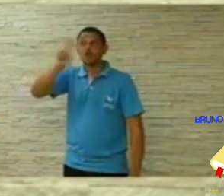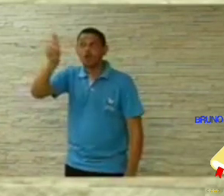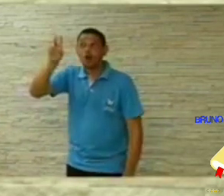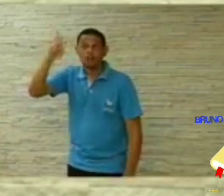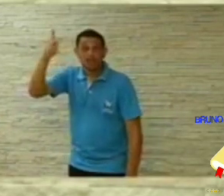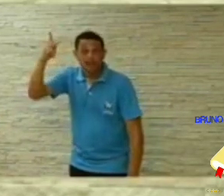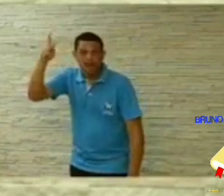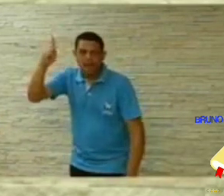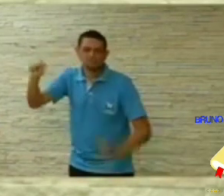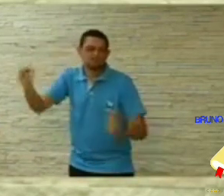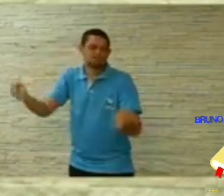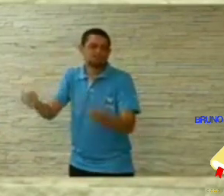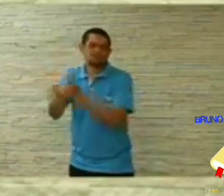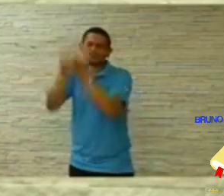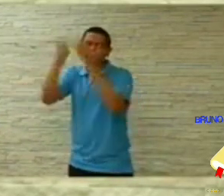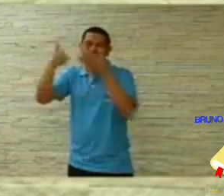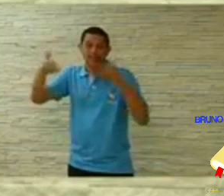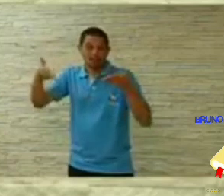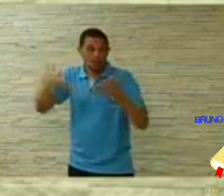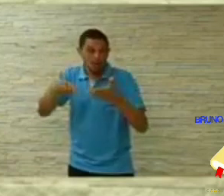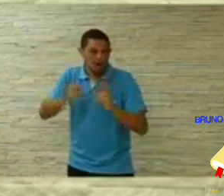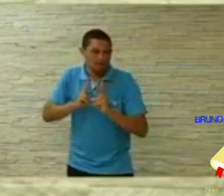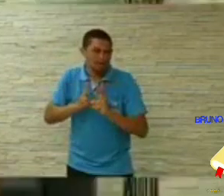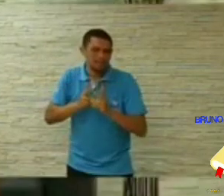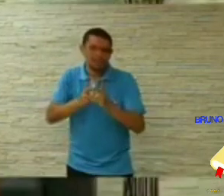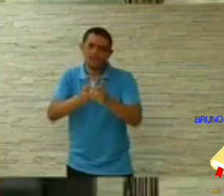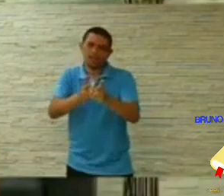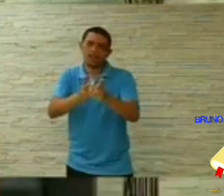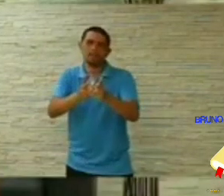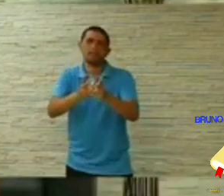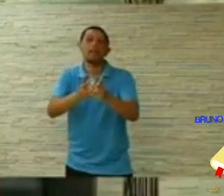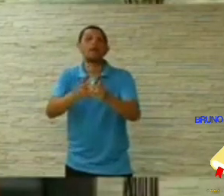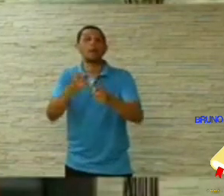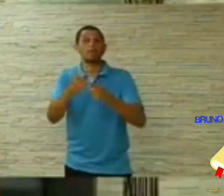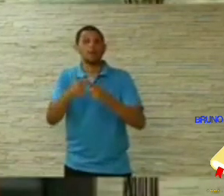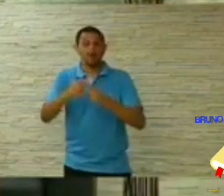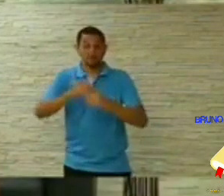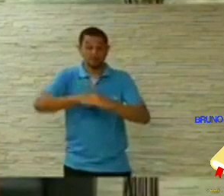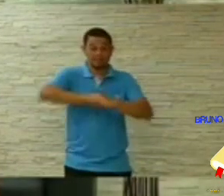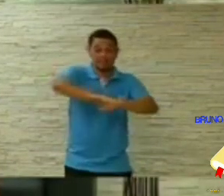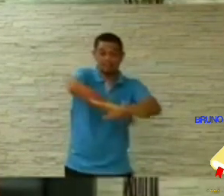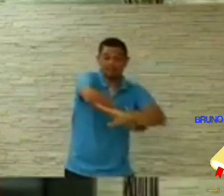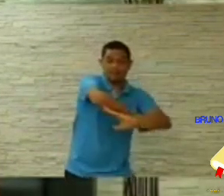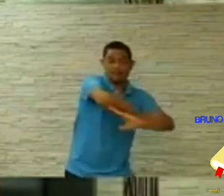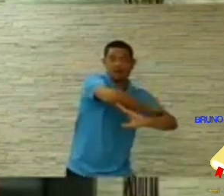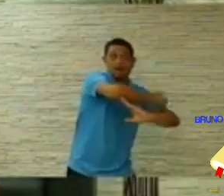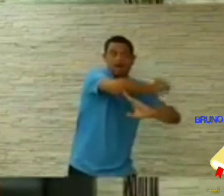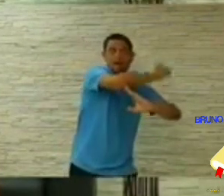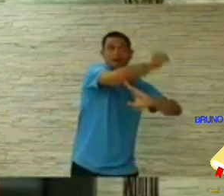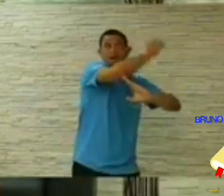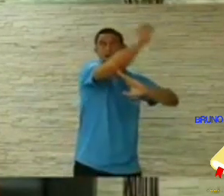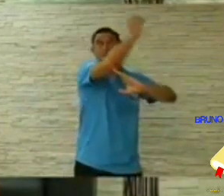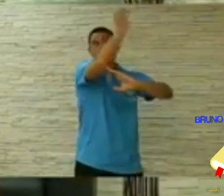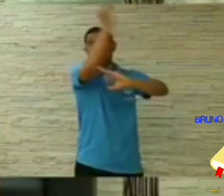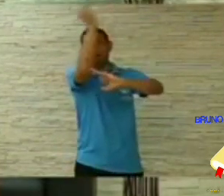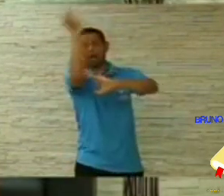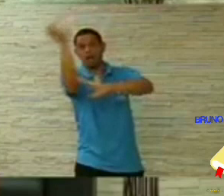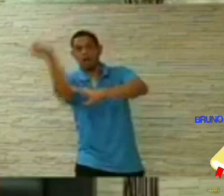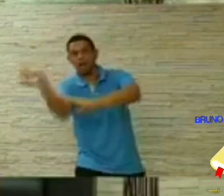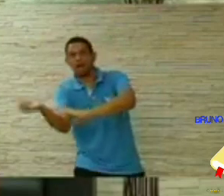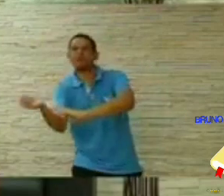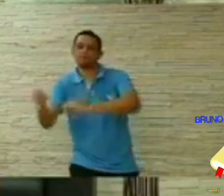do Senhor, agora e para sempre, pois do nascimento do sol até ao pôr do sol,